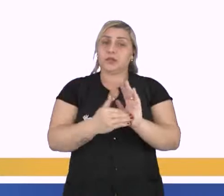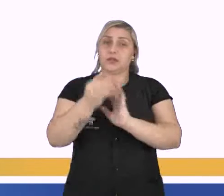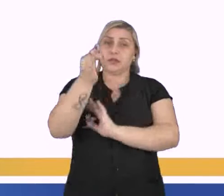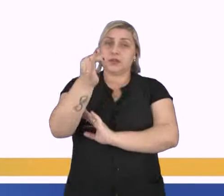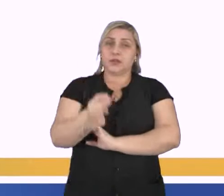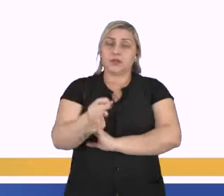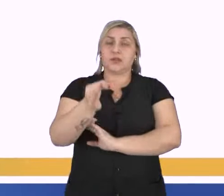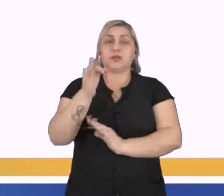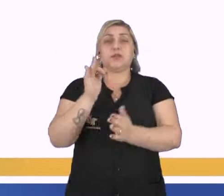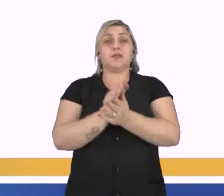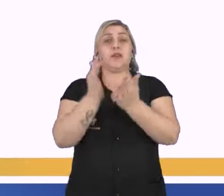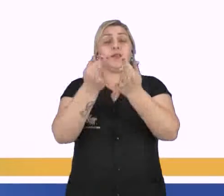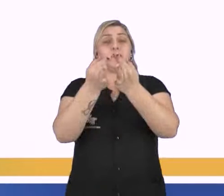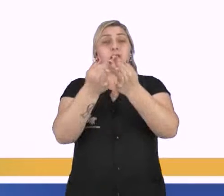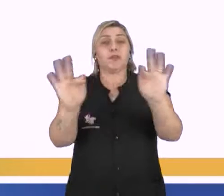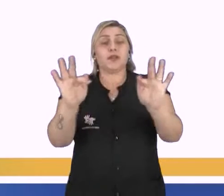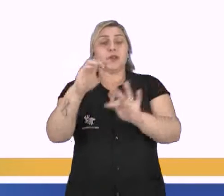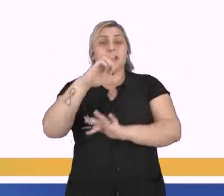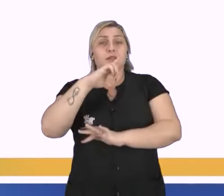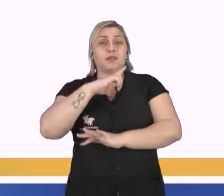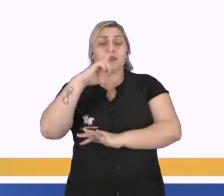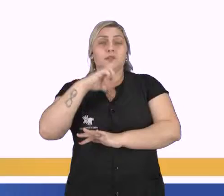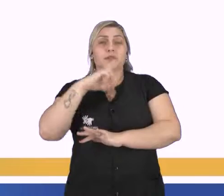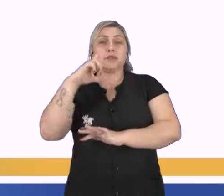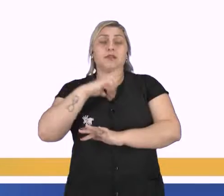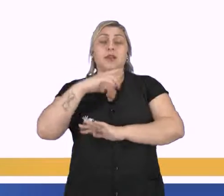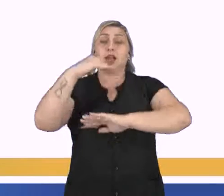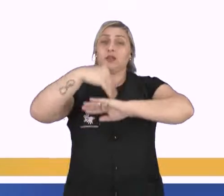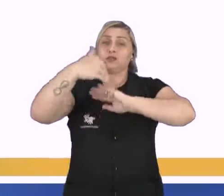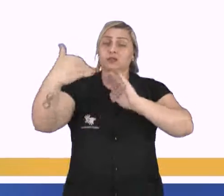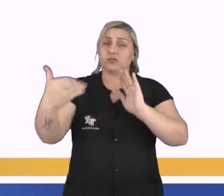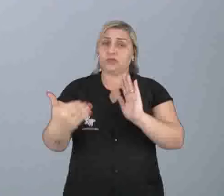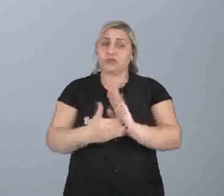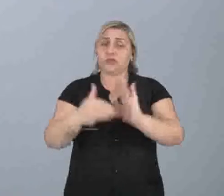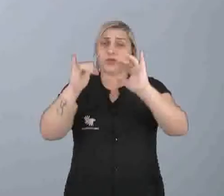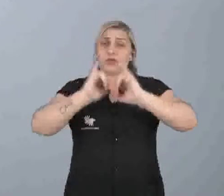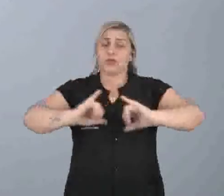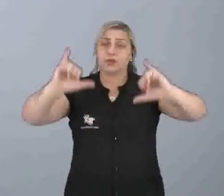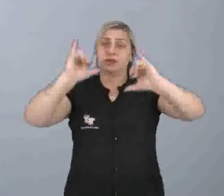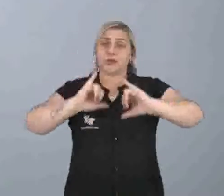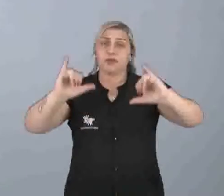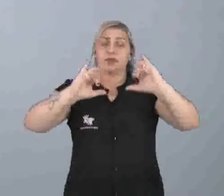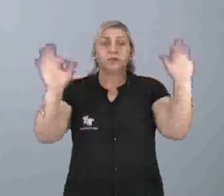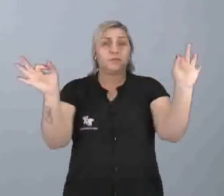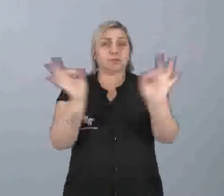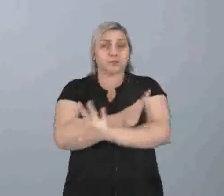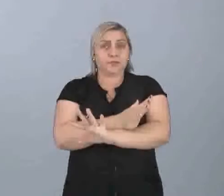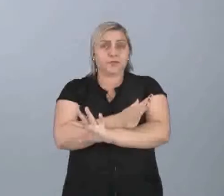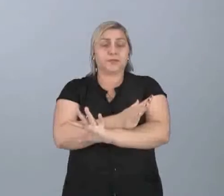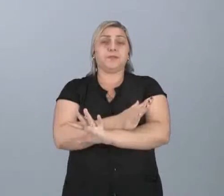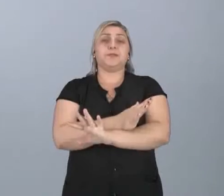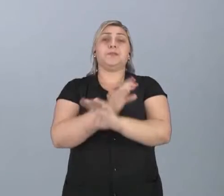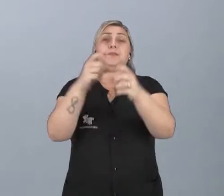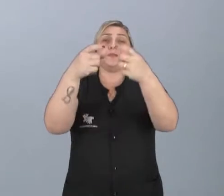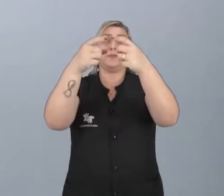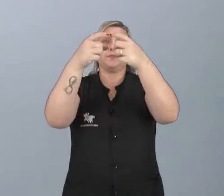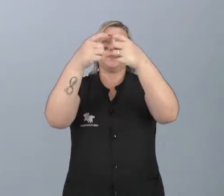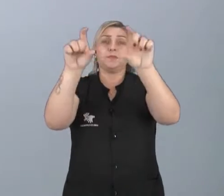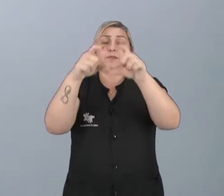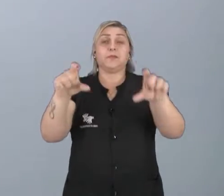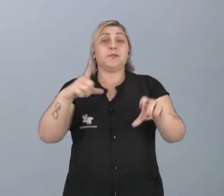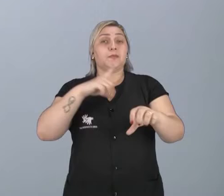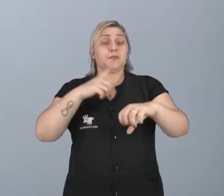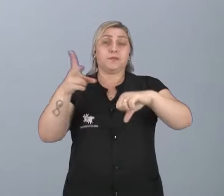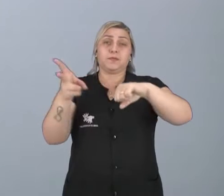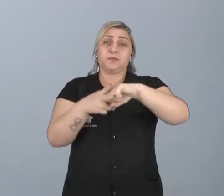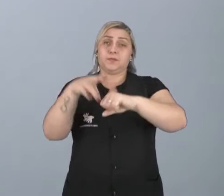a frase, ela vai possuir sentido completo, ela é todo aquele enunciado que contém sentido completo. A oração, ela tem o